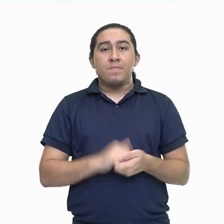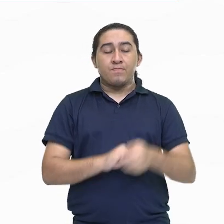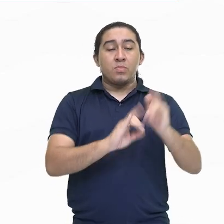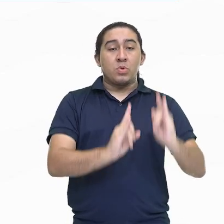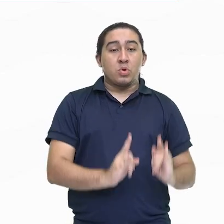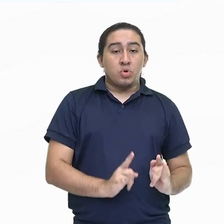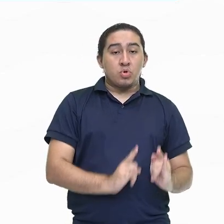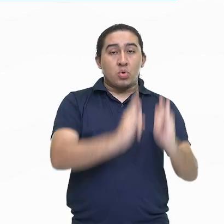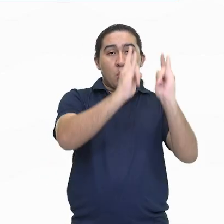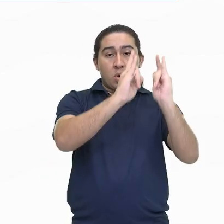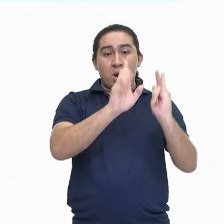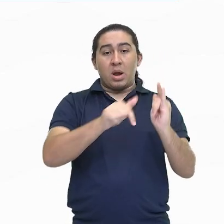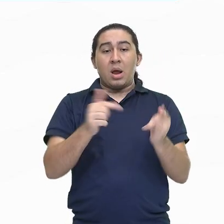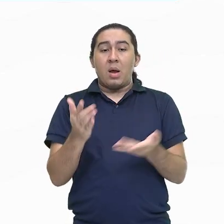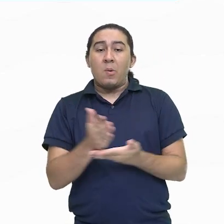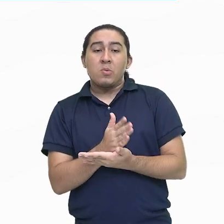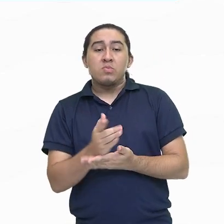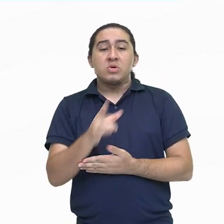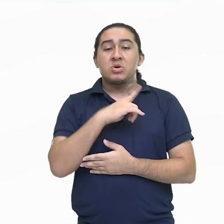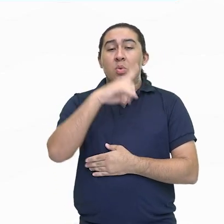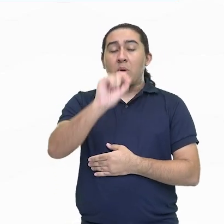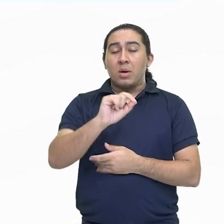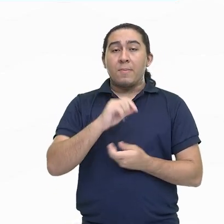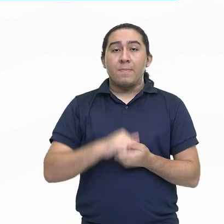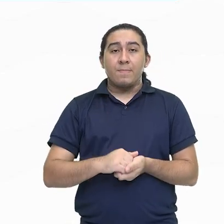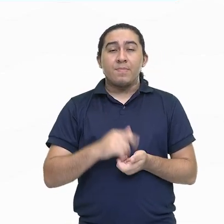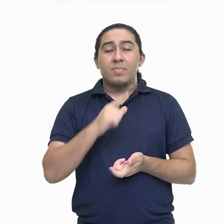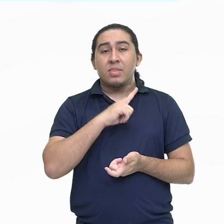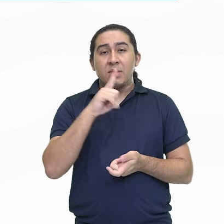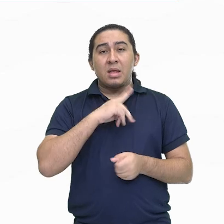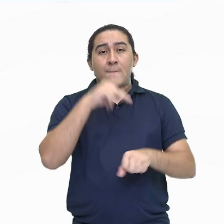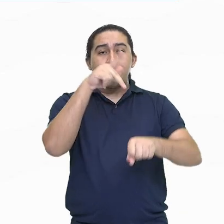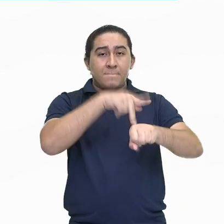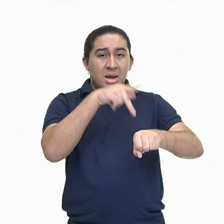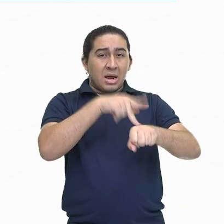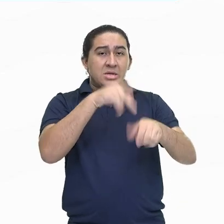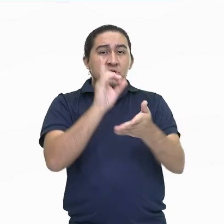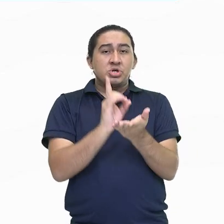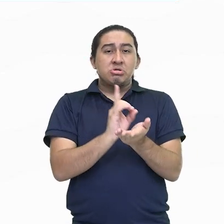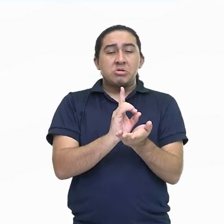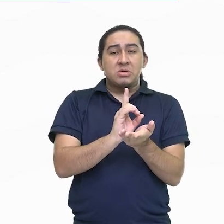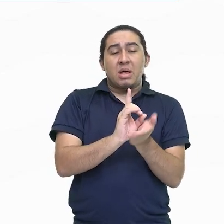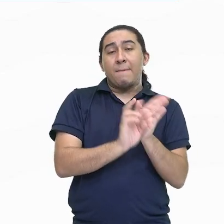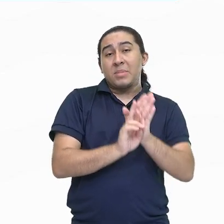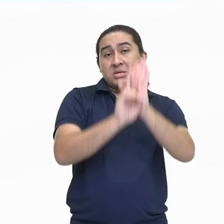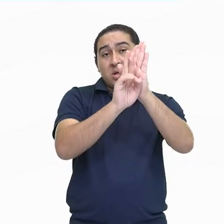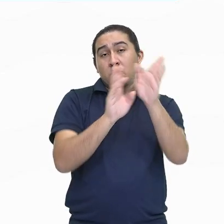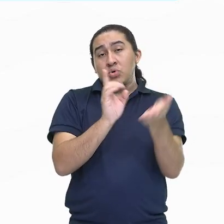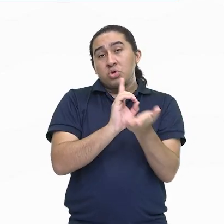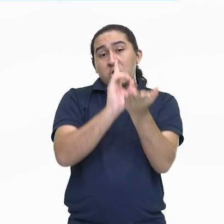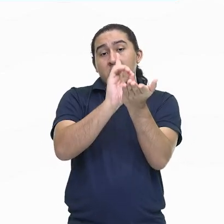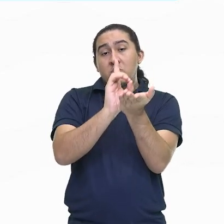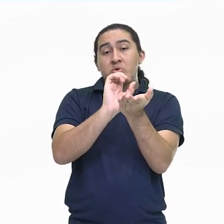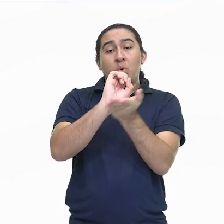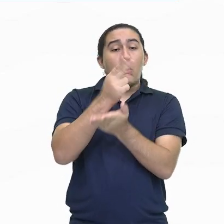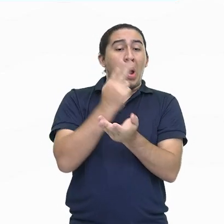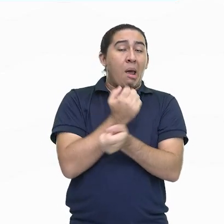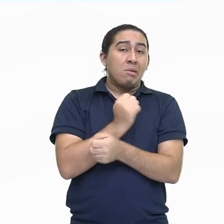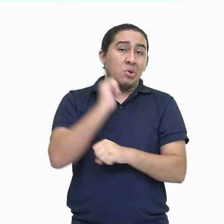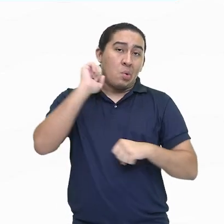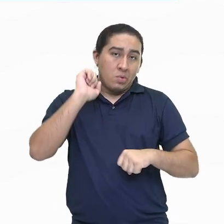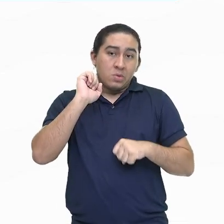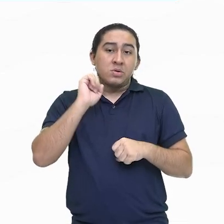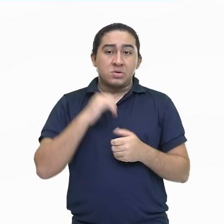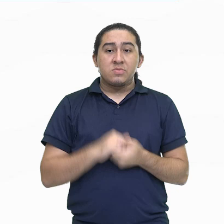dóricas geralmente tinham estátuas de deuses ou heróis no topo. Aí a gente tem uma imagem de um exemplo de um